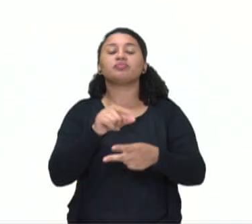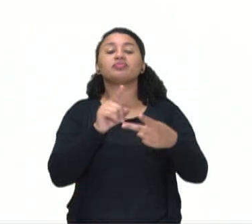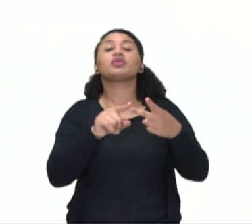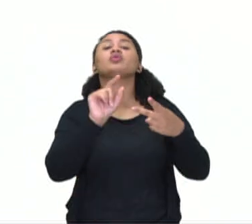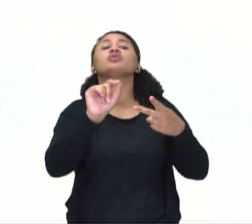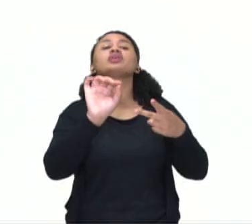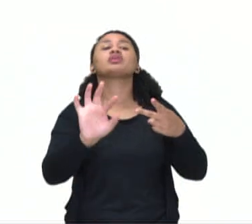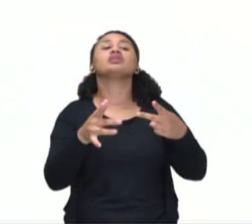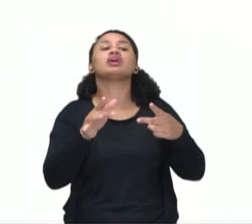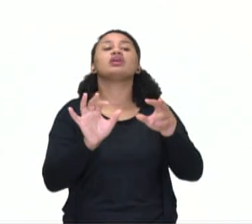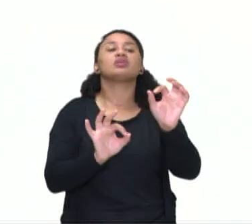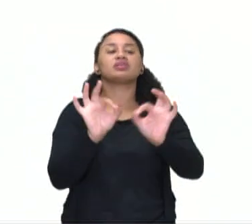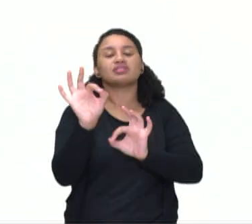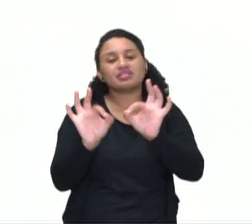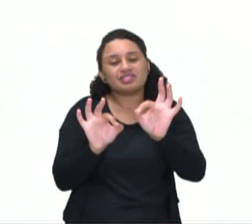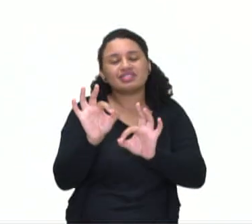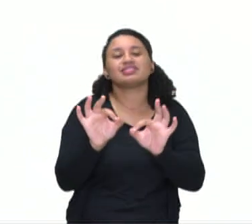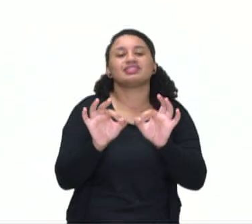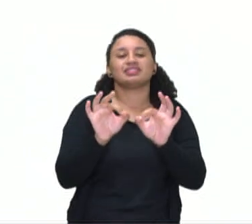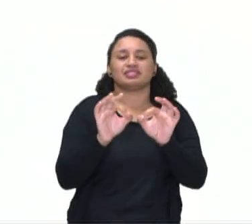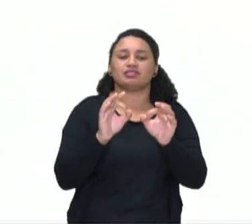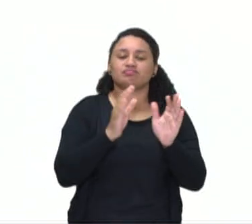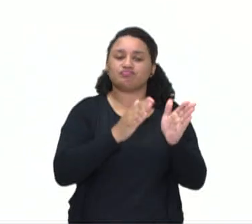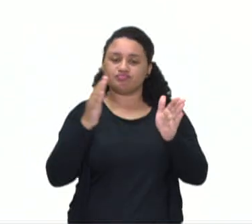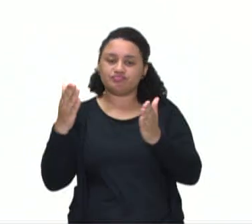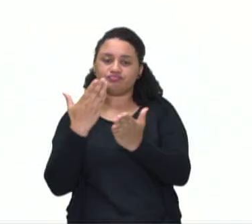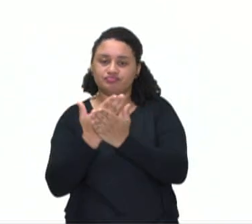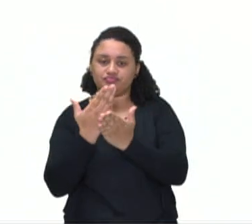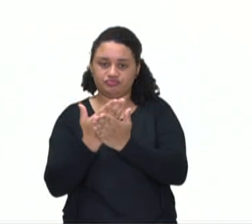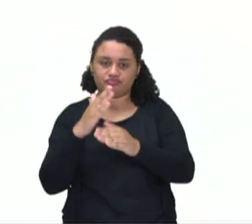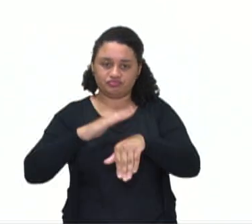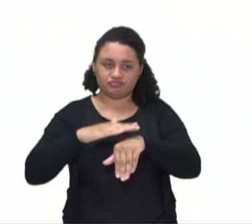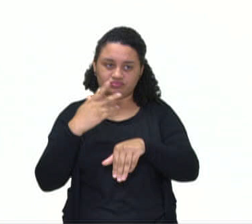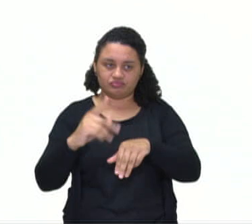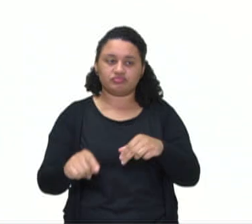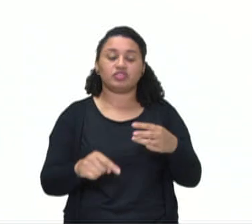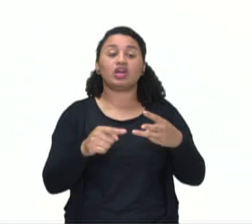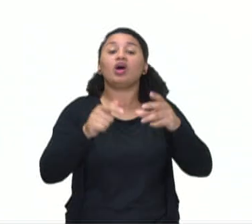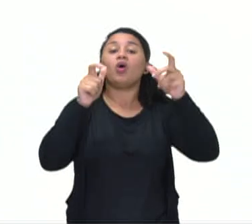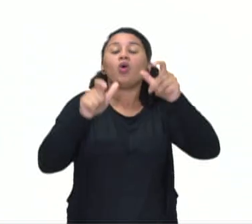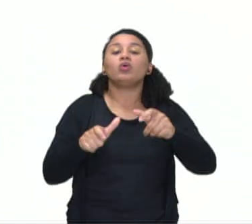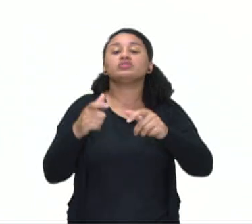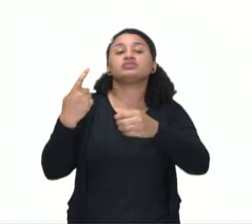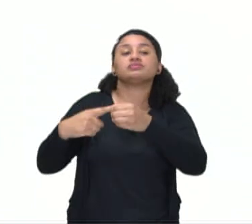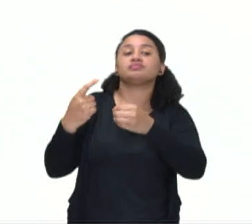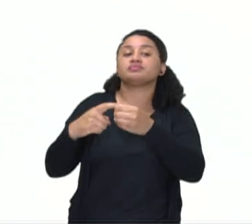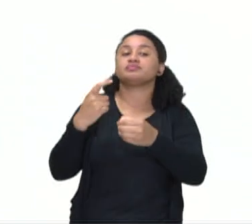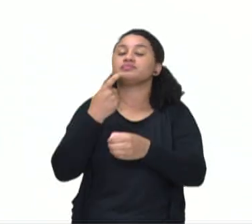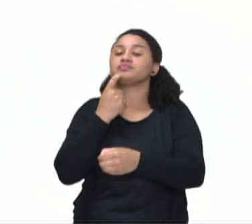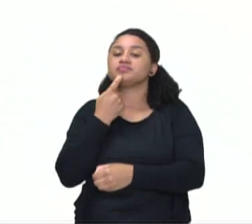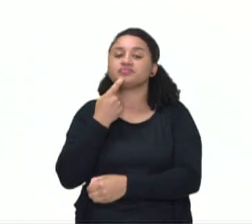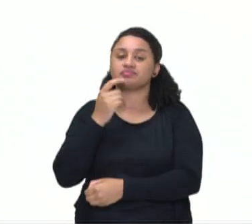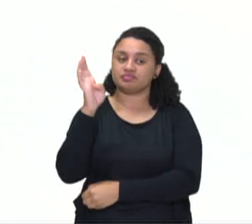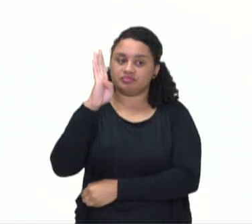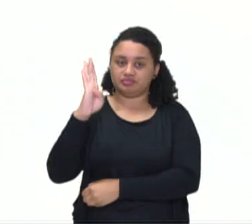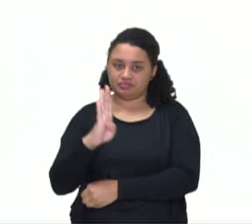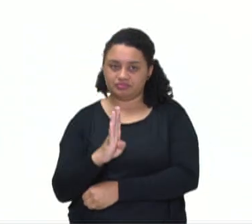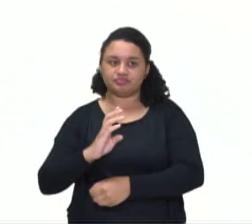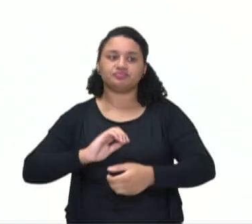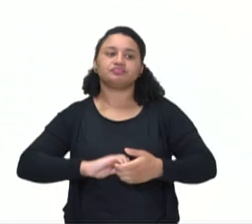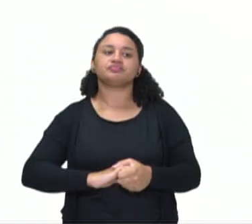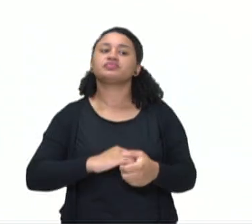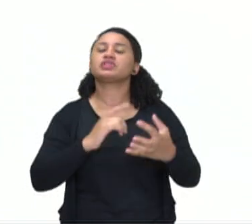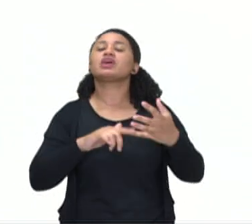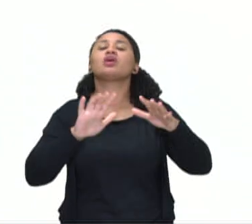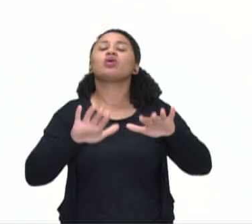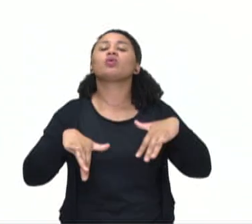estudo. Onde? Em Campinas, Brasil. Quando? Durante a quarentena, pandemia, Covid-19. Isso